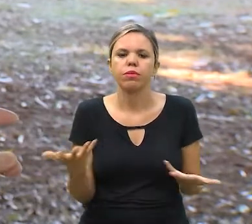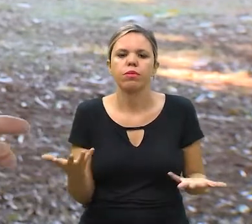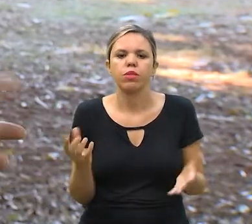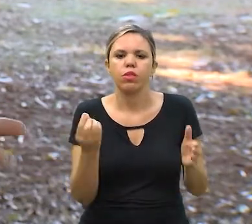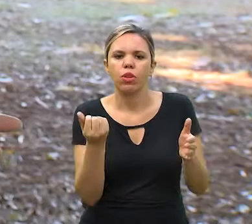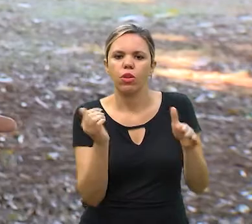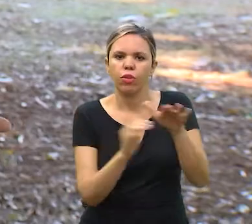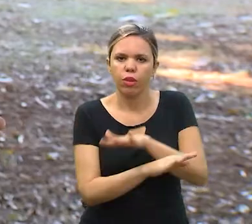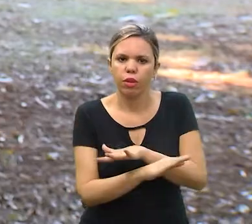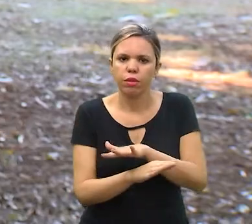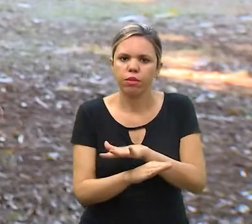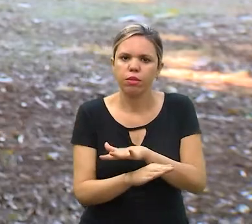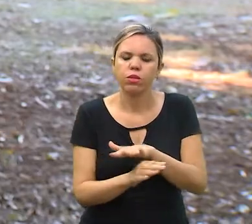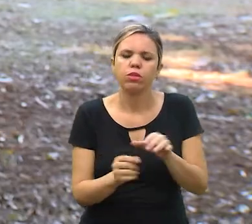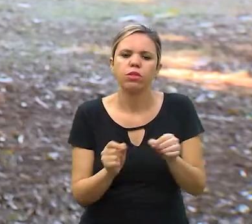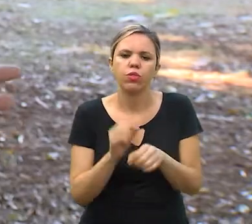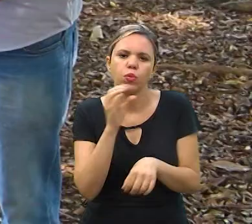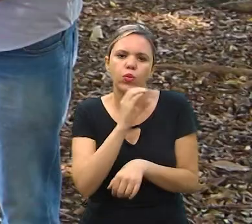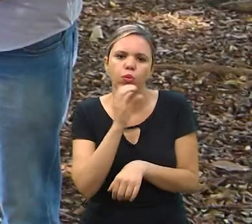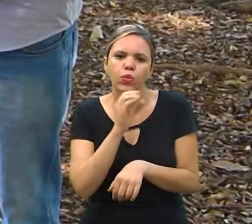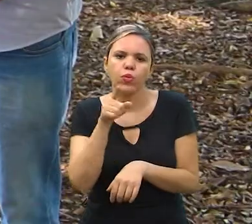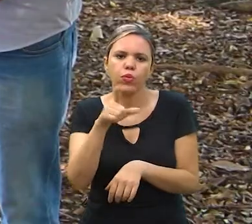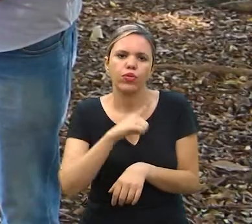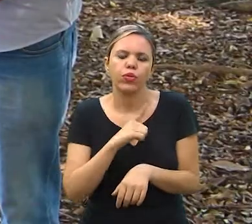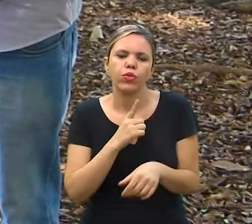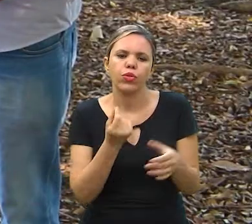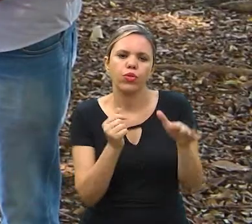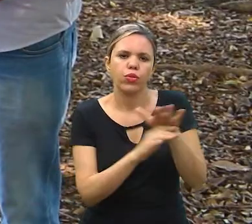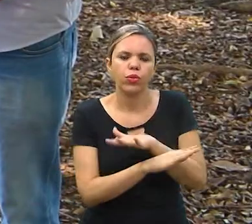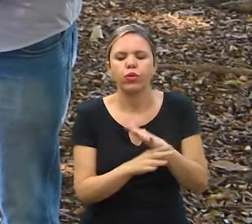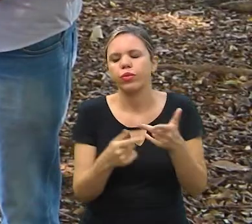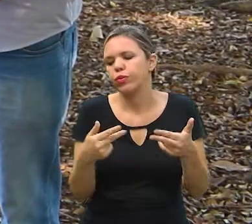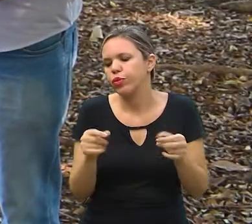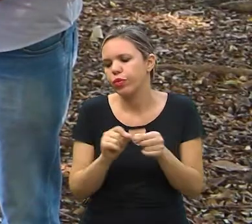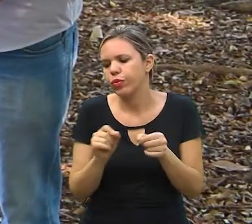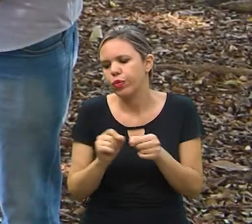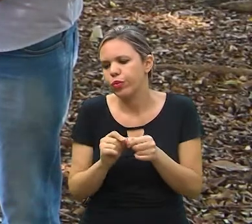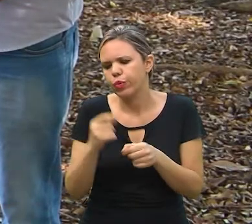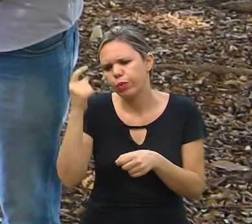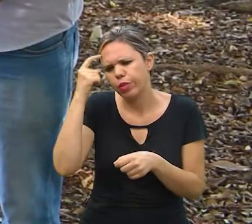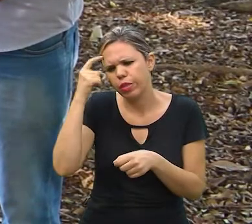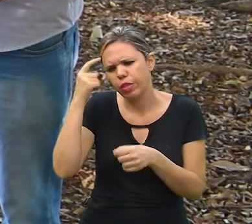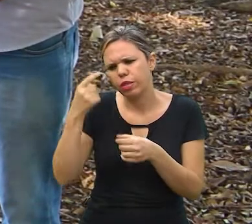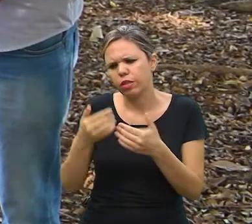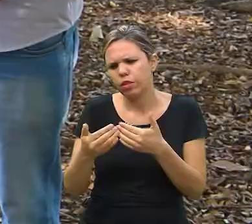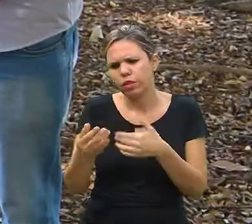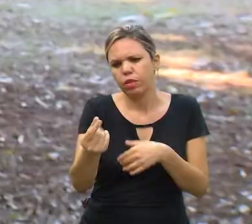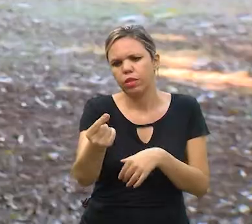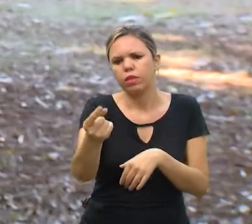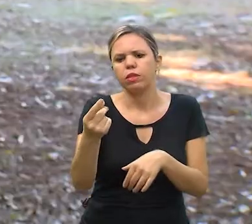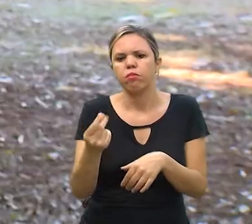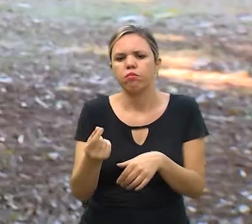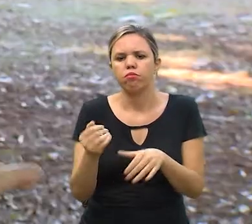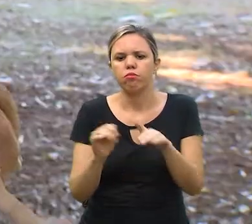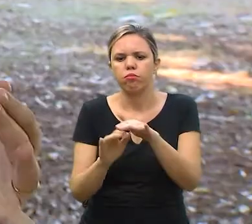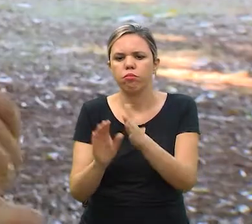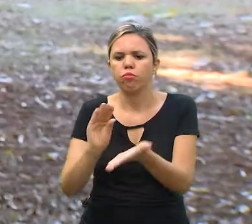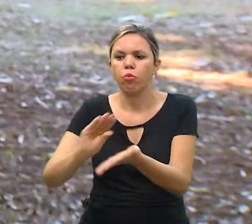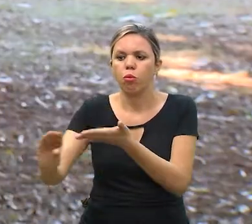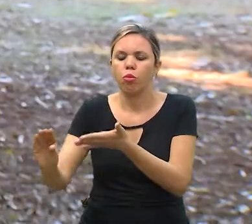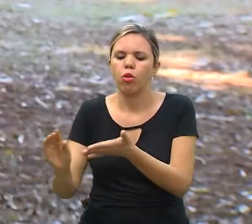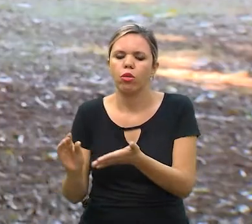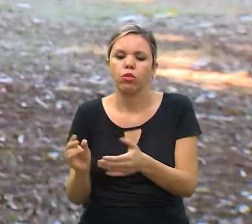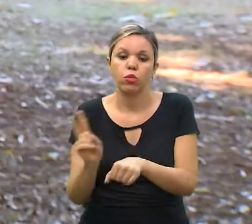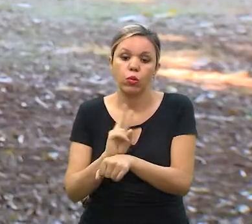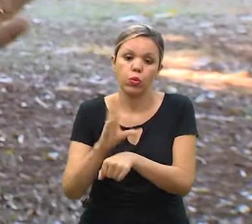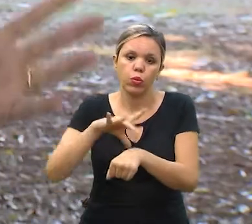vai investir numa reserva de emergência, quanto que você vai investir num fundo pensando no médio e longo prazo e quanto que você vai investir, por exemplo, na parte